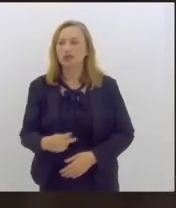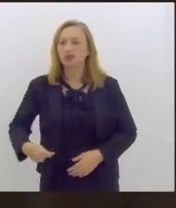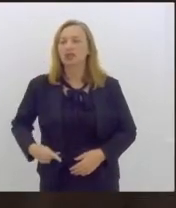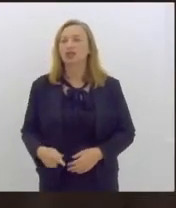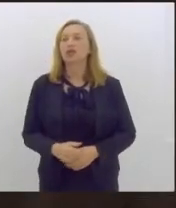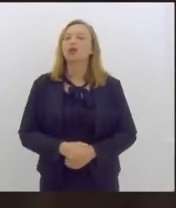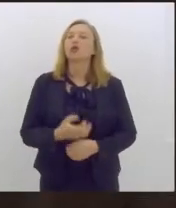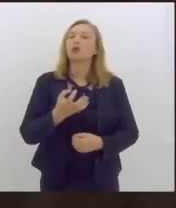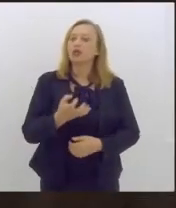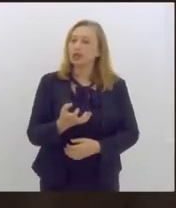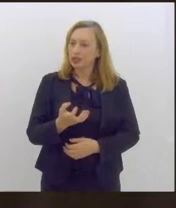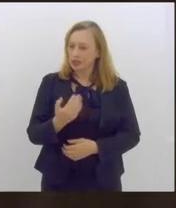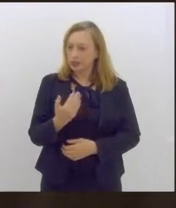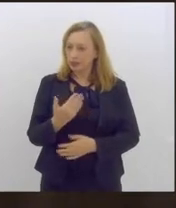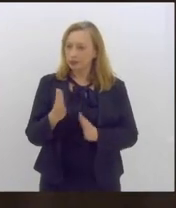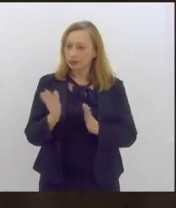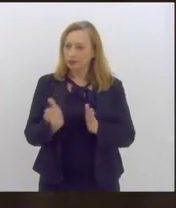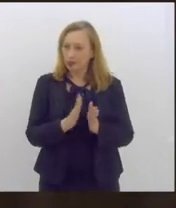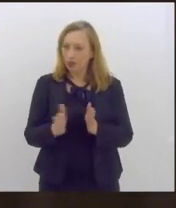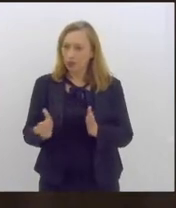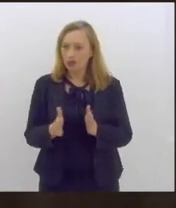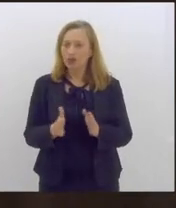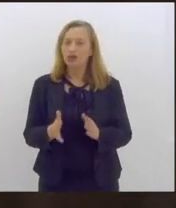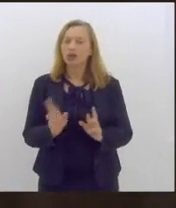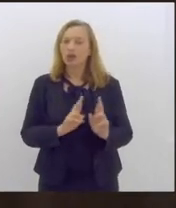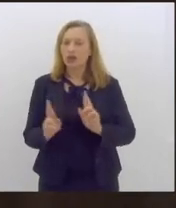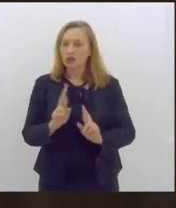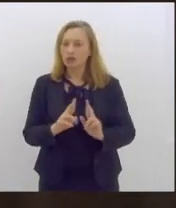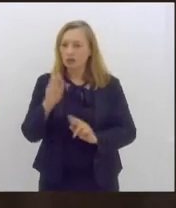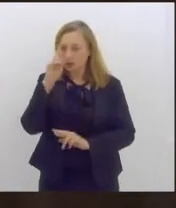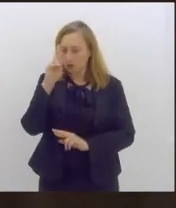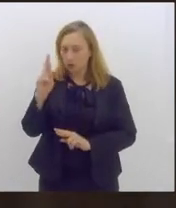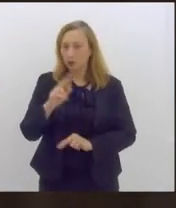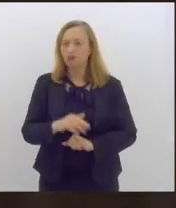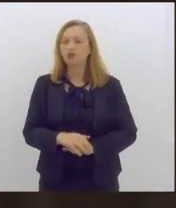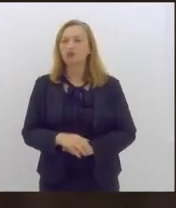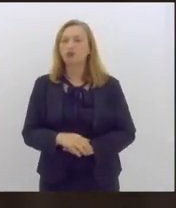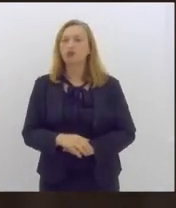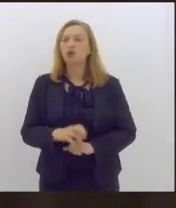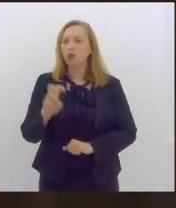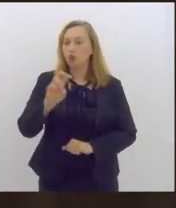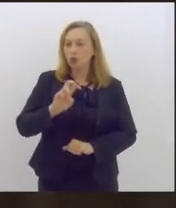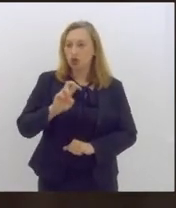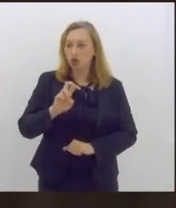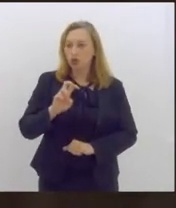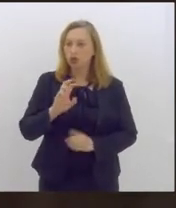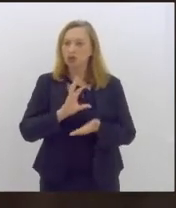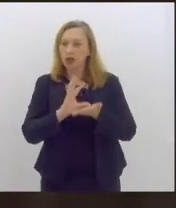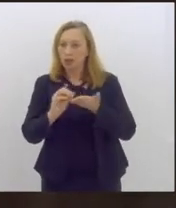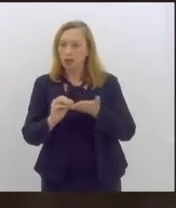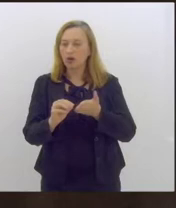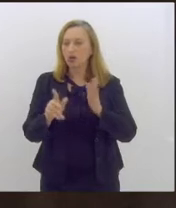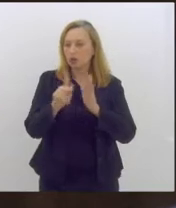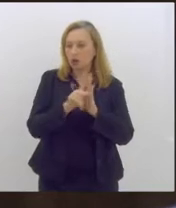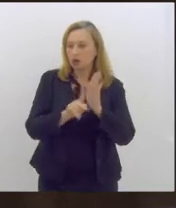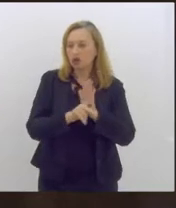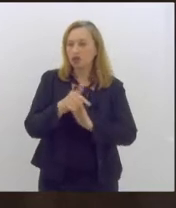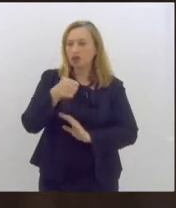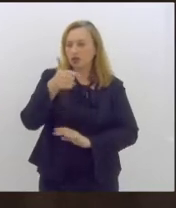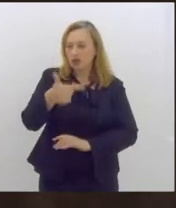eu queria a questão de ordem em relação à vossa é o quinto da pauta projeto de